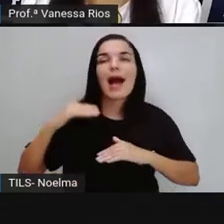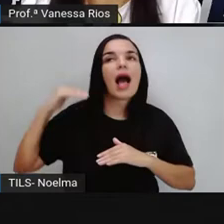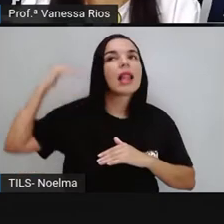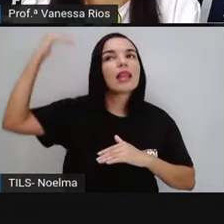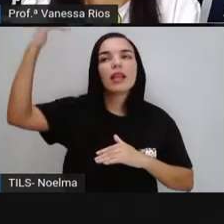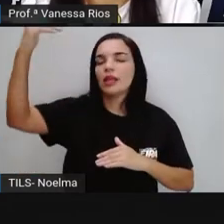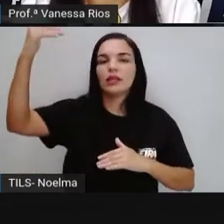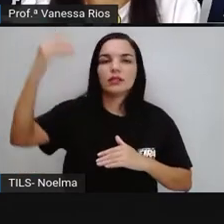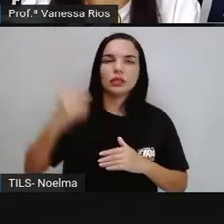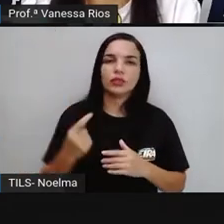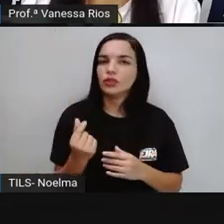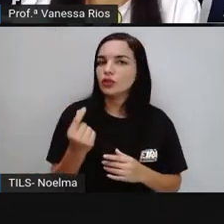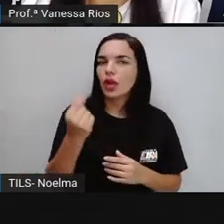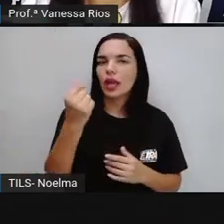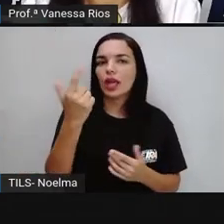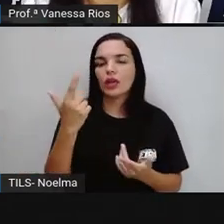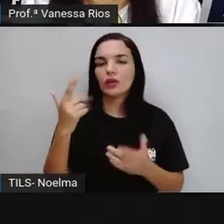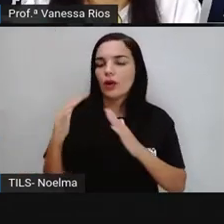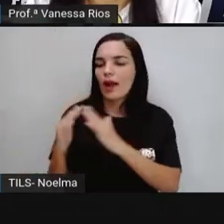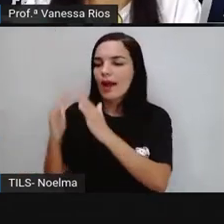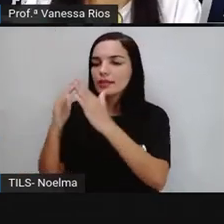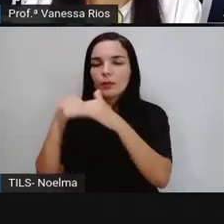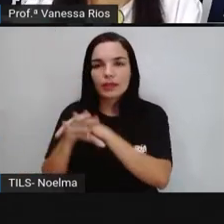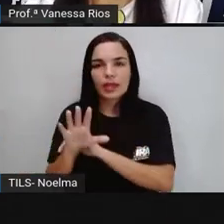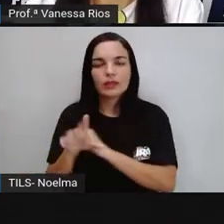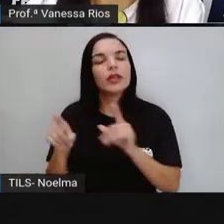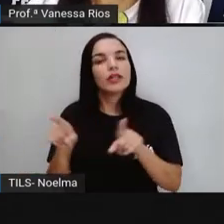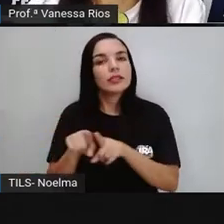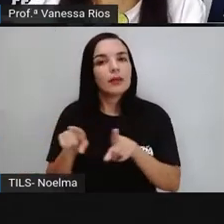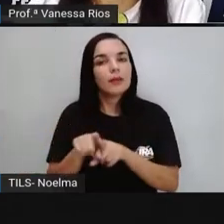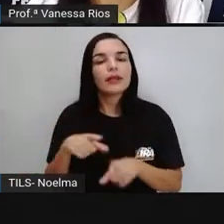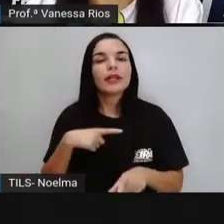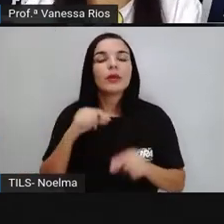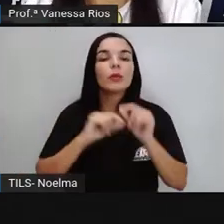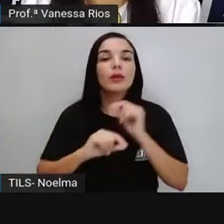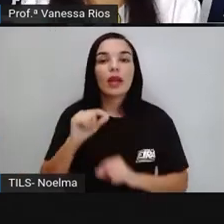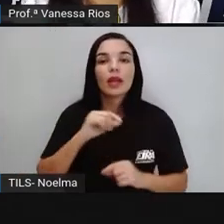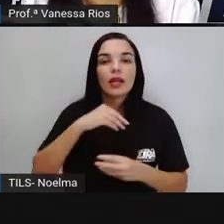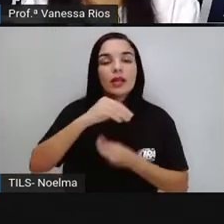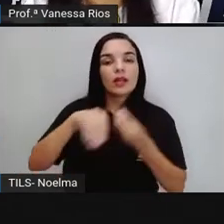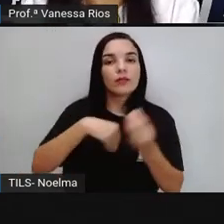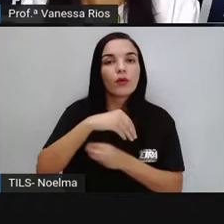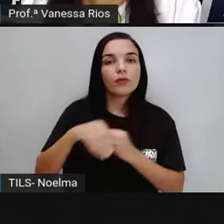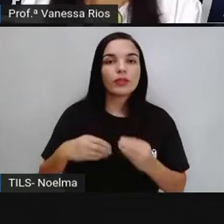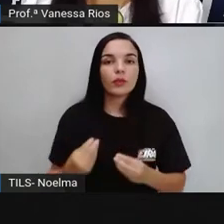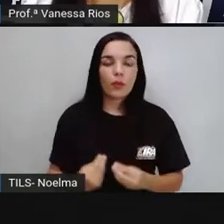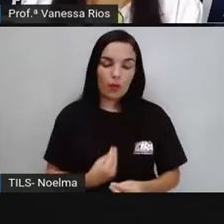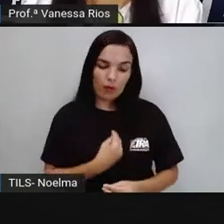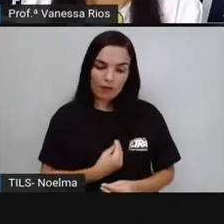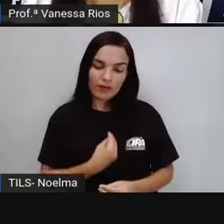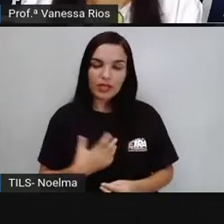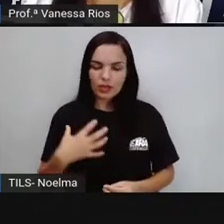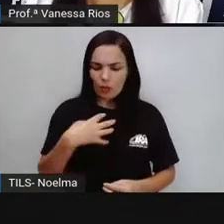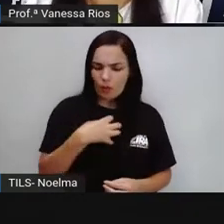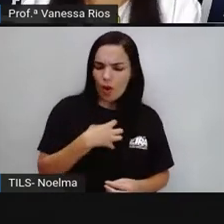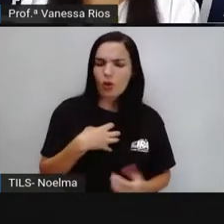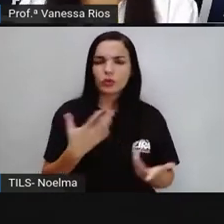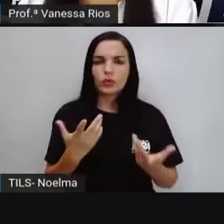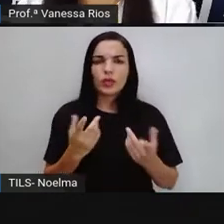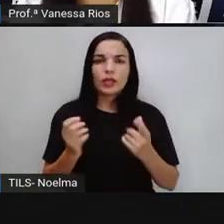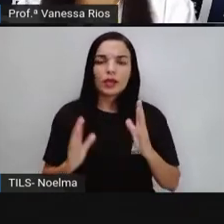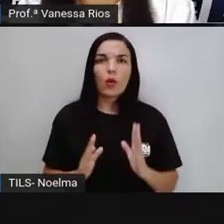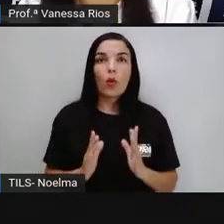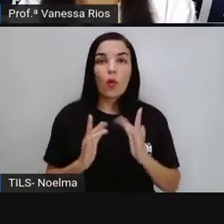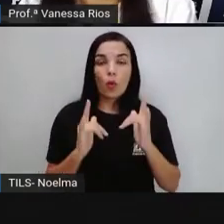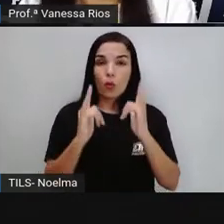Está relacionado também com o modo de vida, com as vivências, com as construções que vão sendo deixadas não